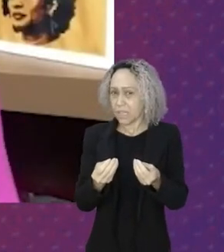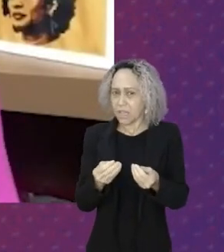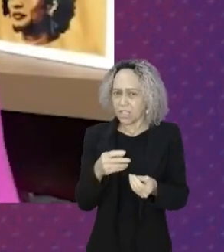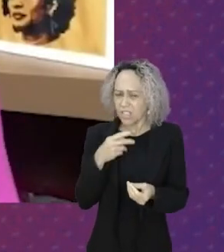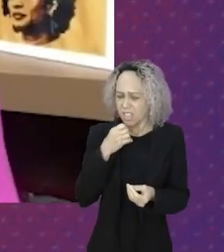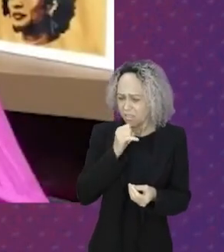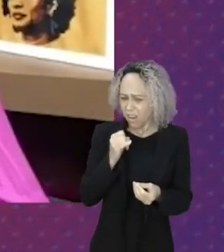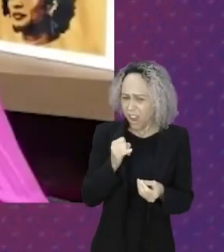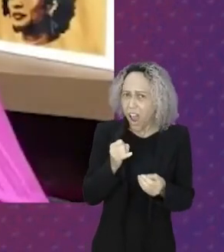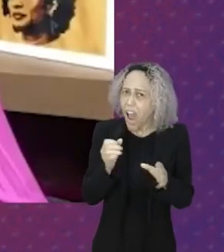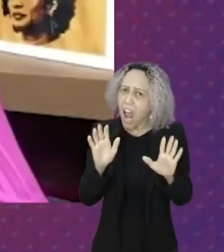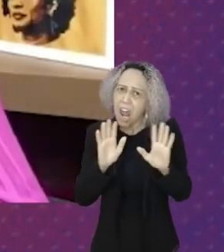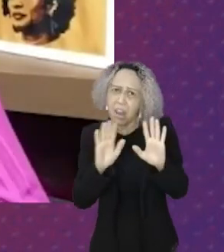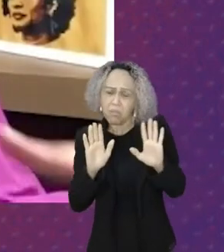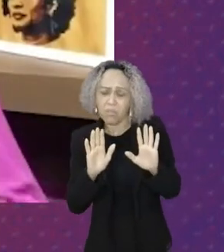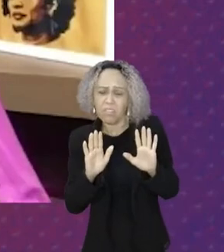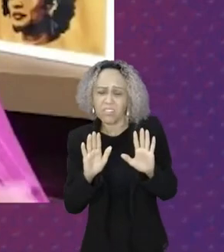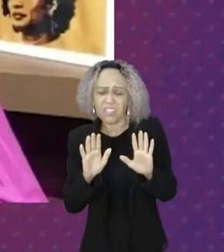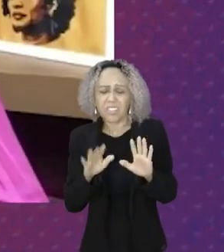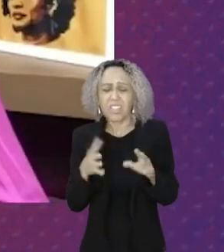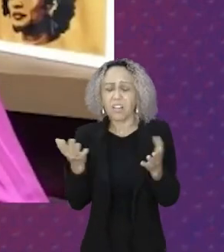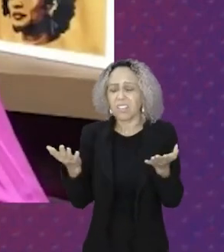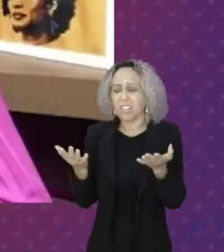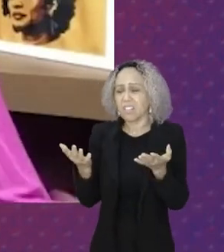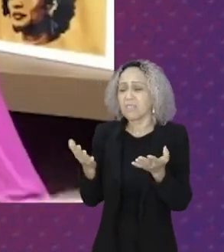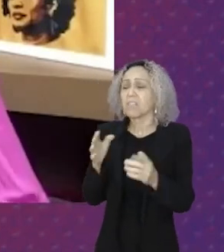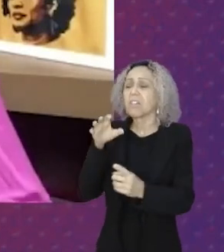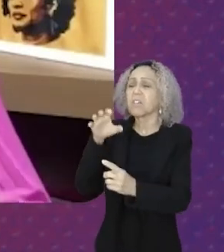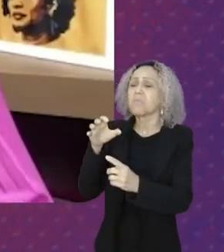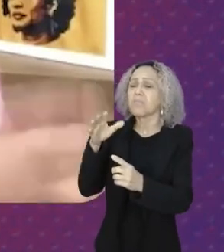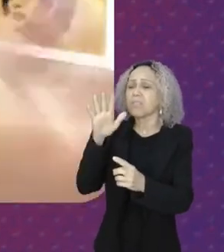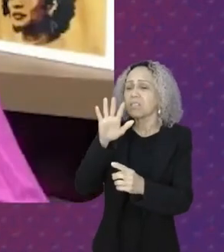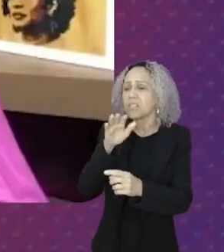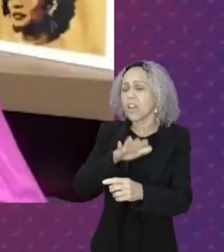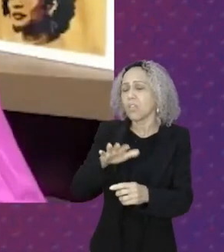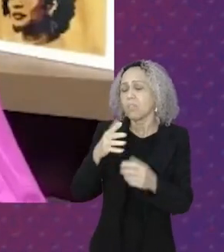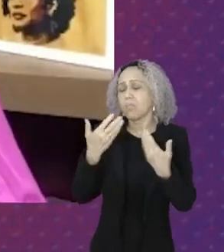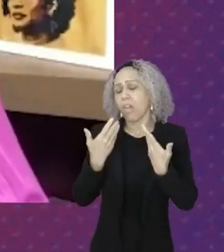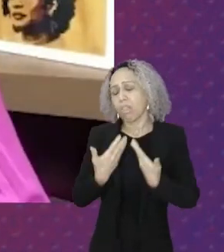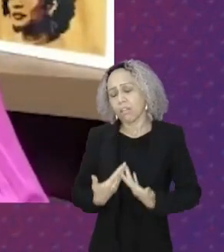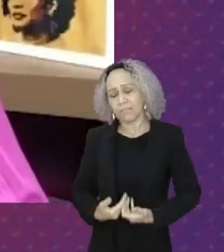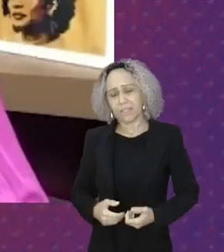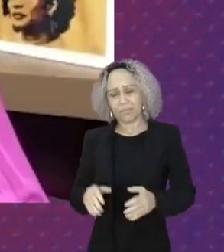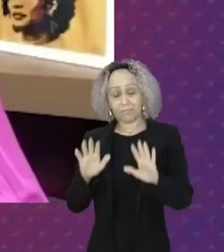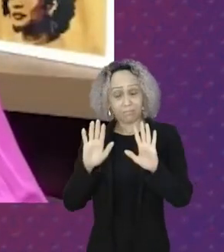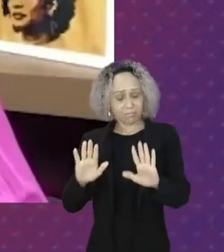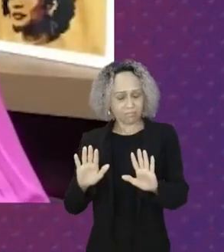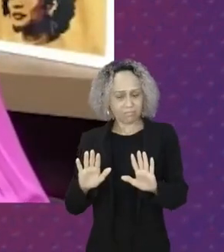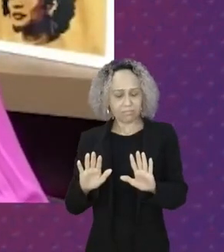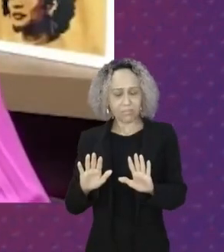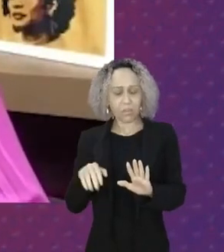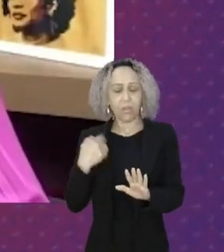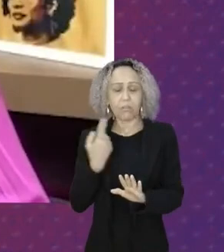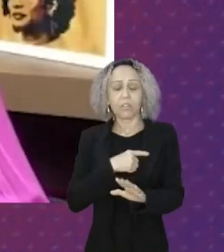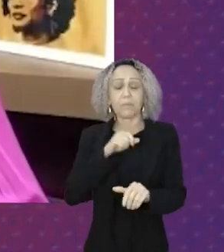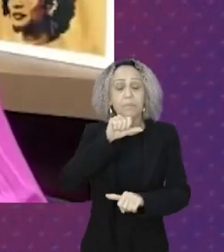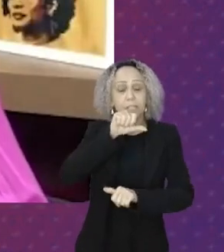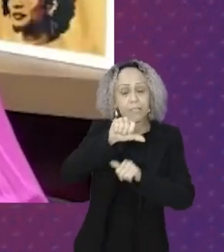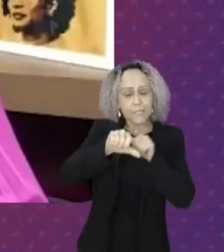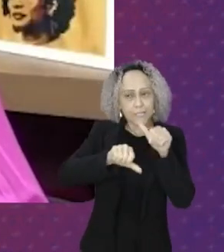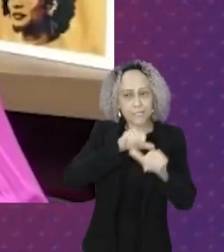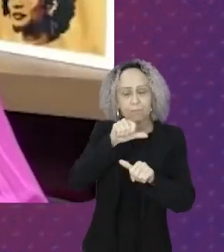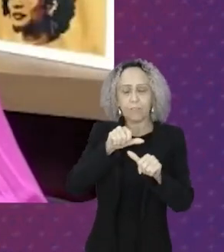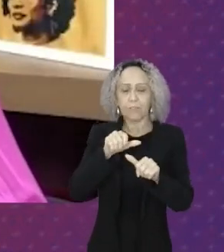vezes, permanecer nesse espaço é adoecedor. E nós precisamos transformar o que pode ser impedimento